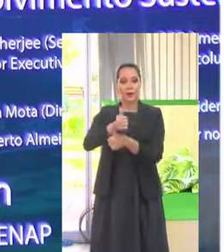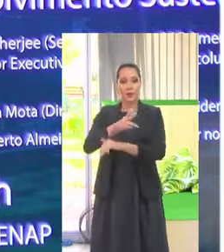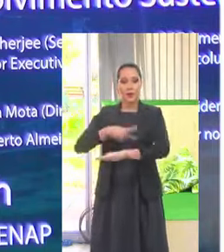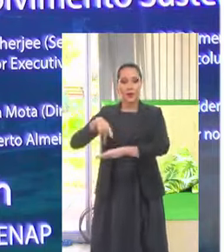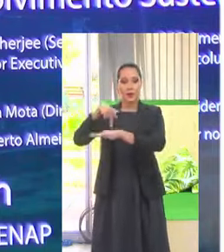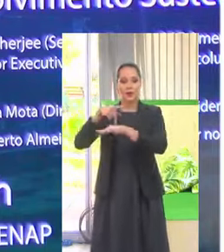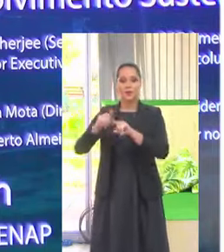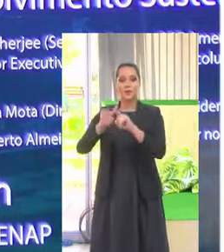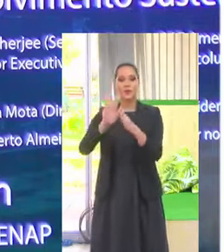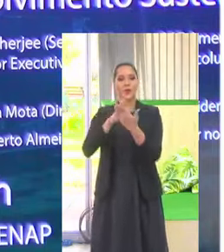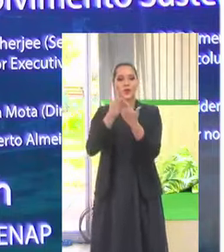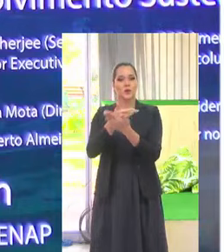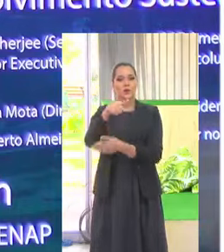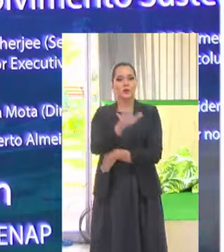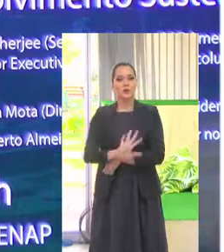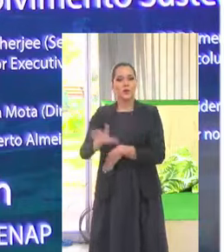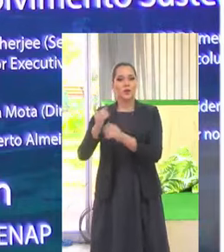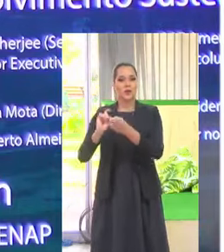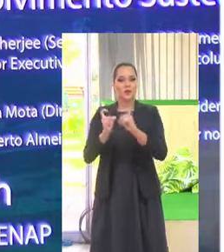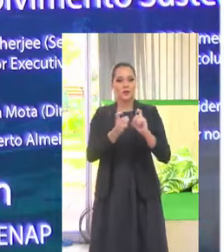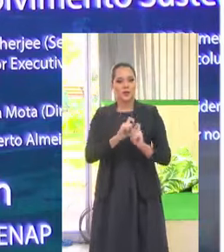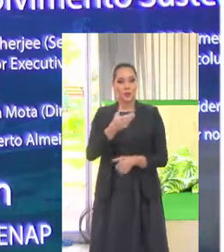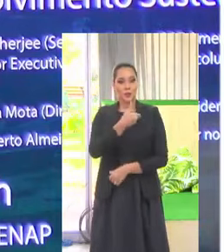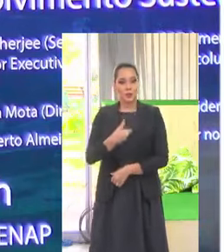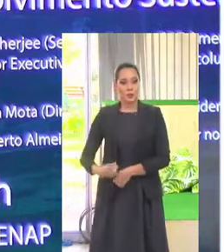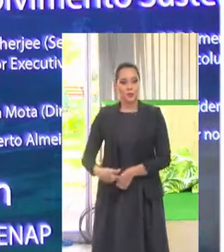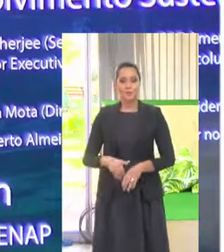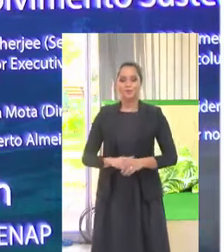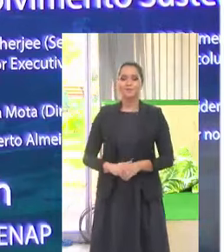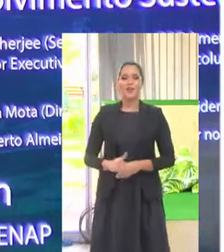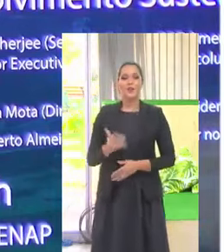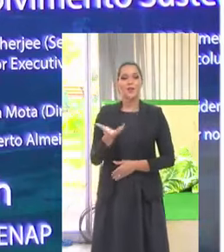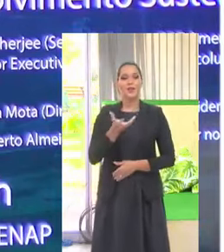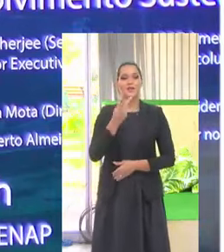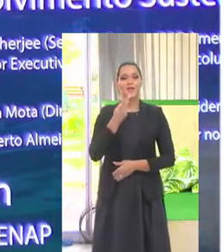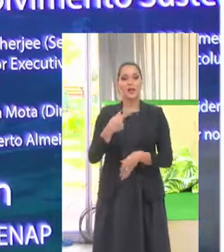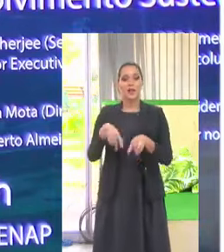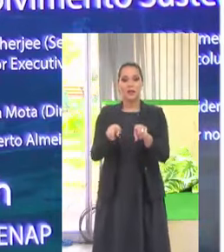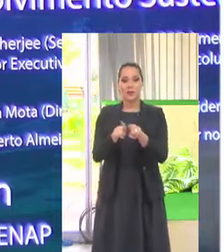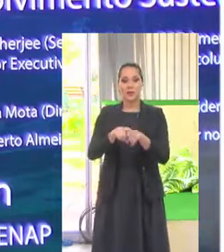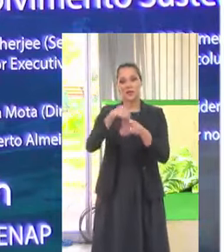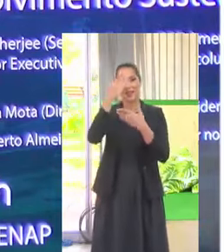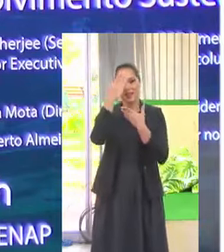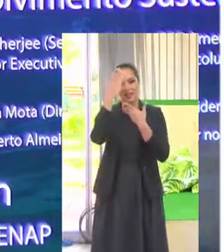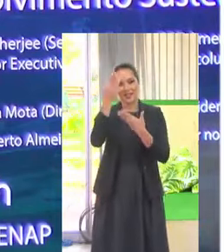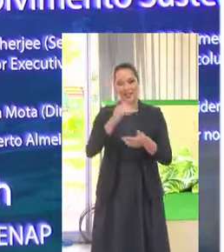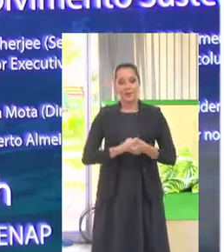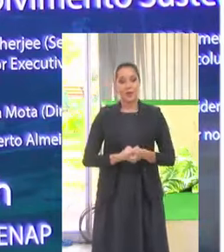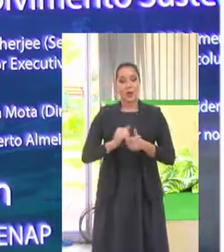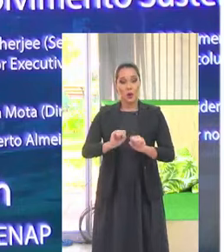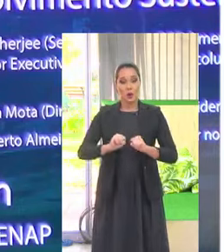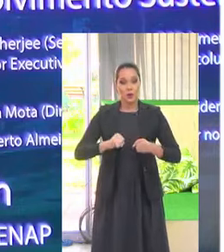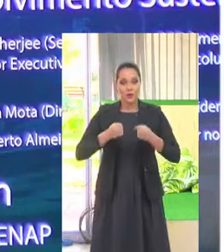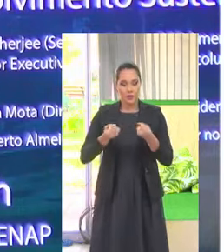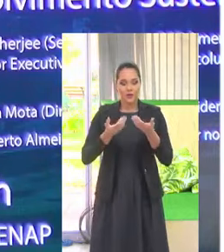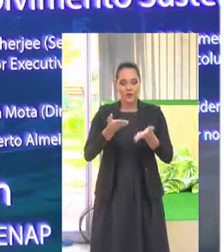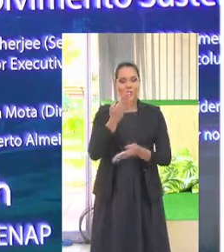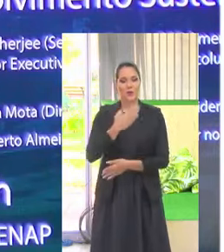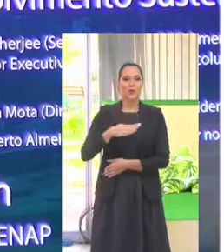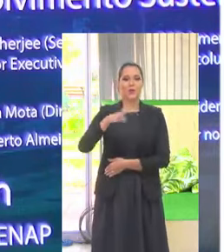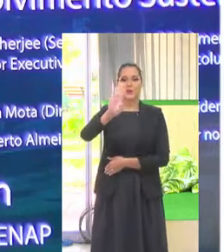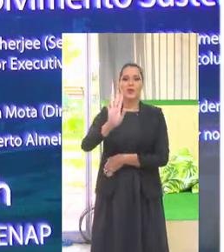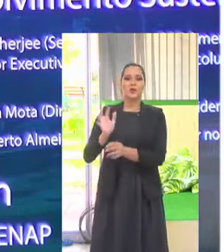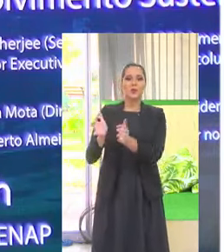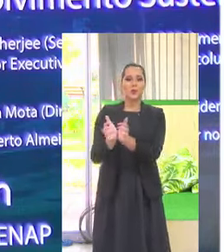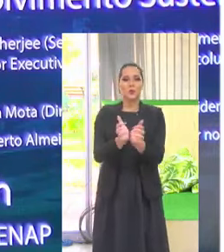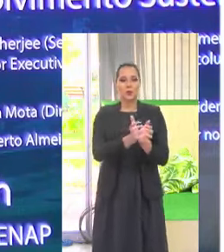e a Escola Nacional de Administração Pública. E eu gostaria de destacar ainda e agradecer a dedicação e o comprometimento das